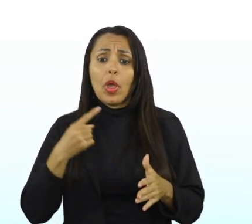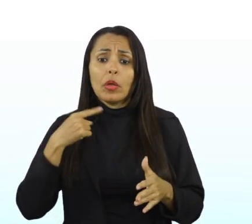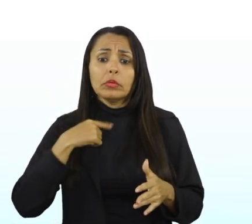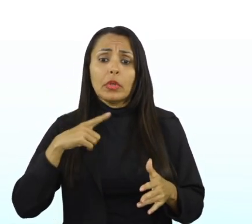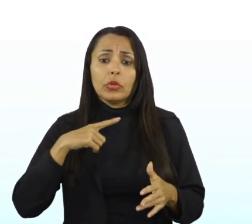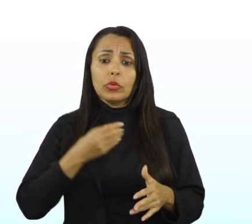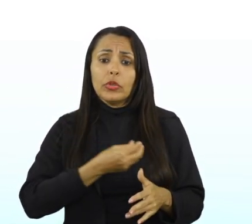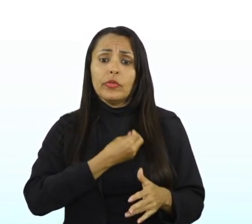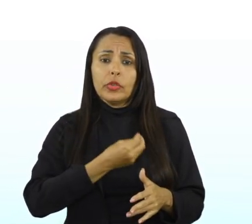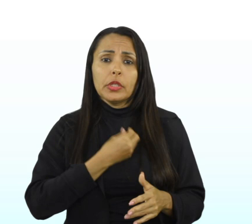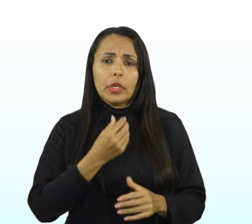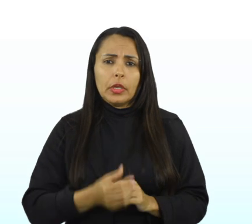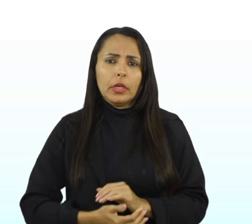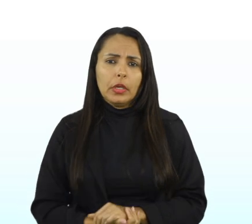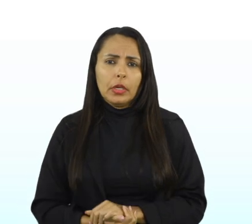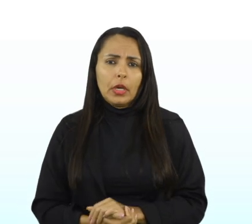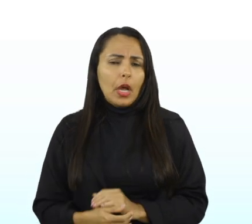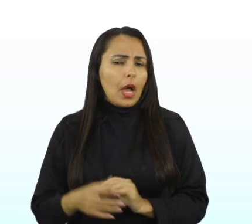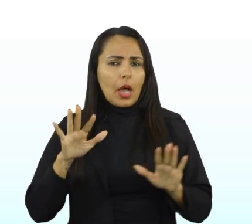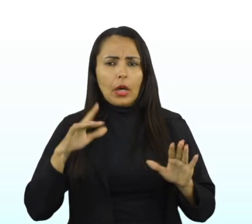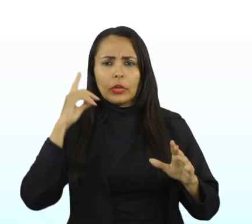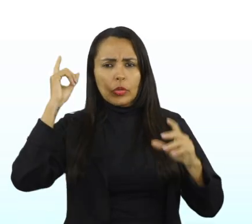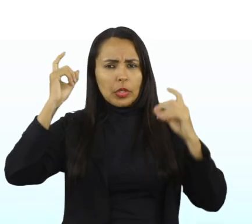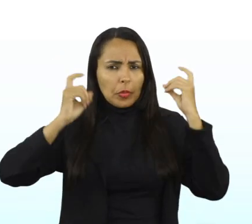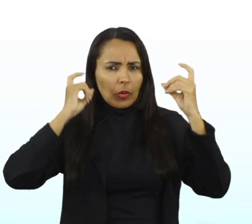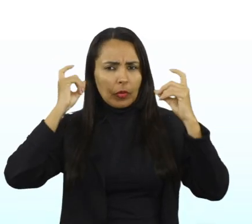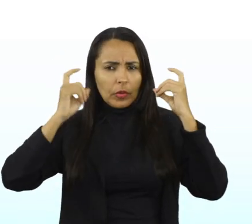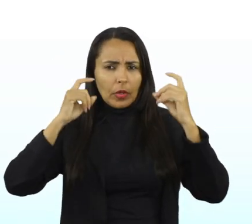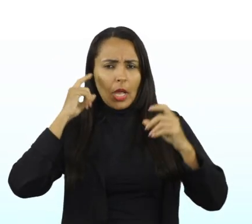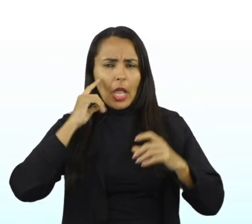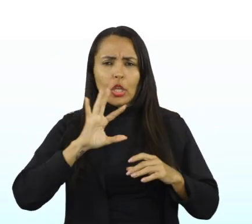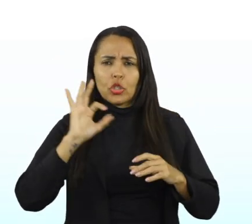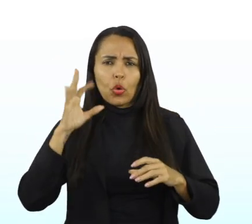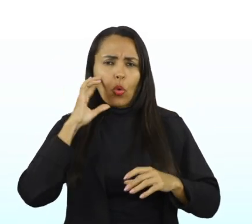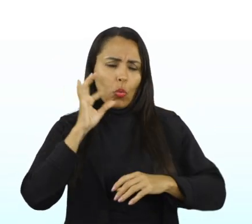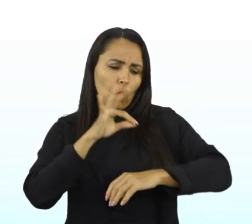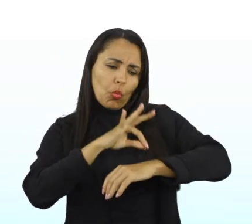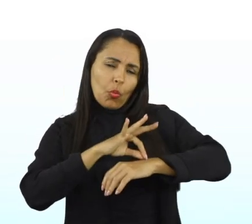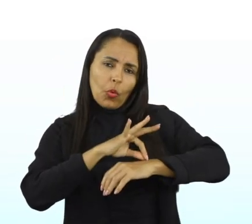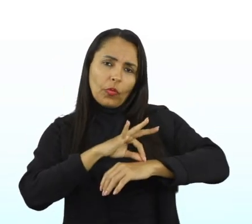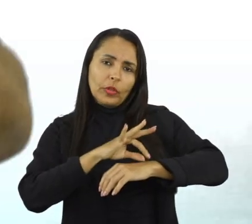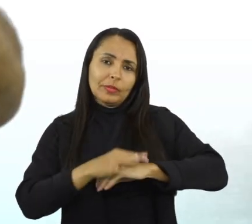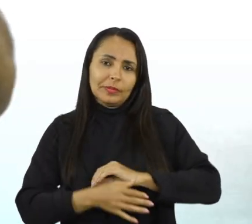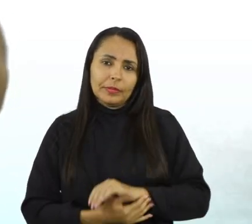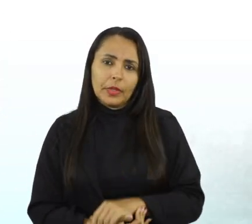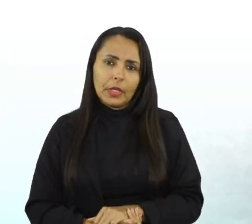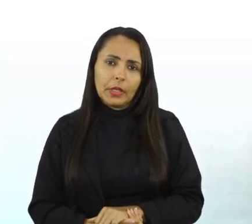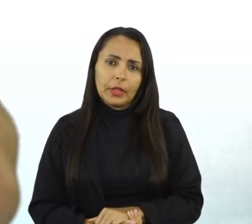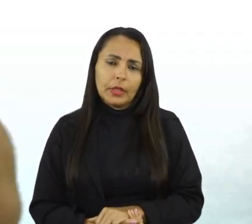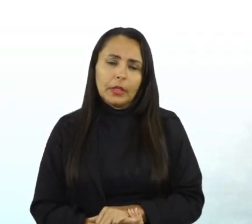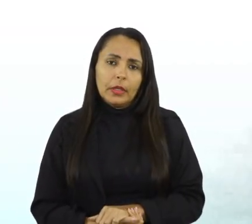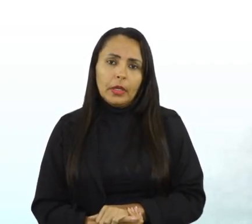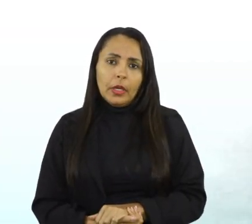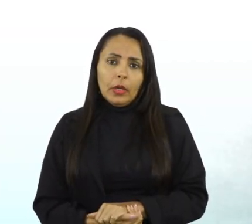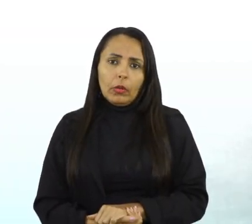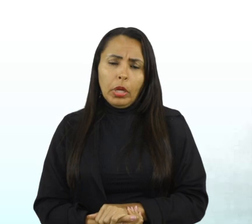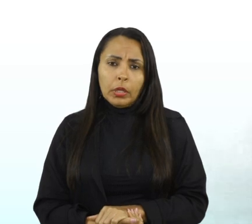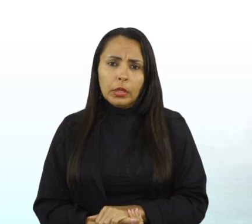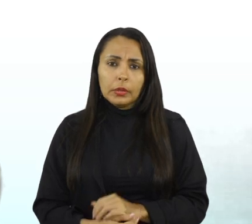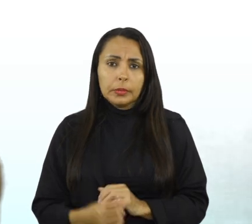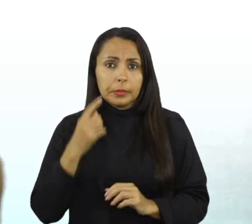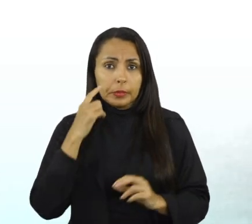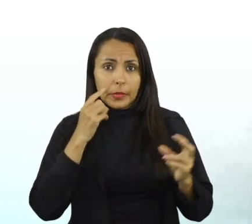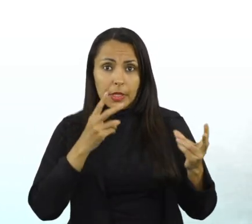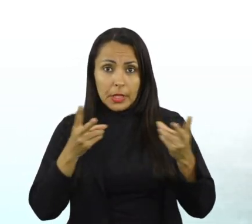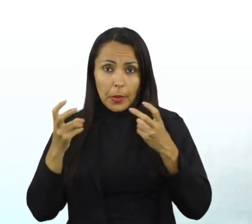o médico ria. Ah, não se preocupe. É só um furúnculo. Vem comigo, fera.